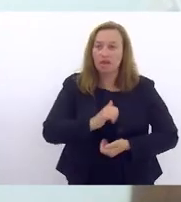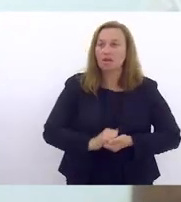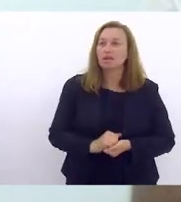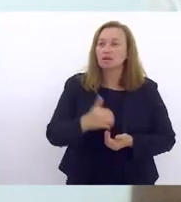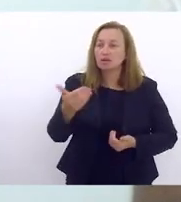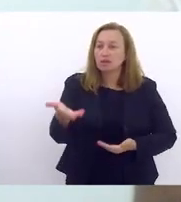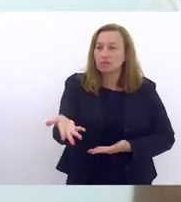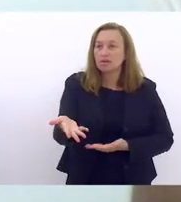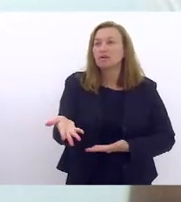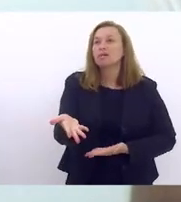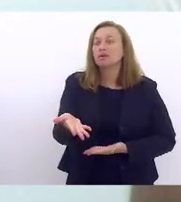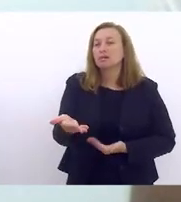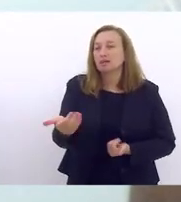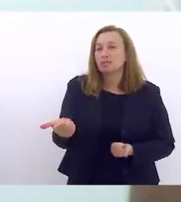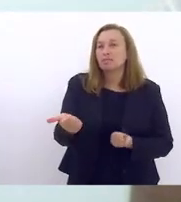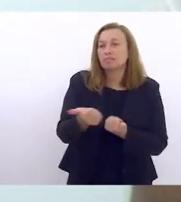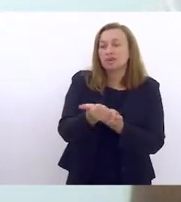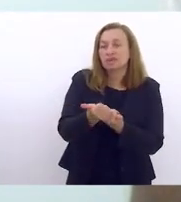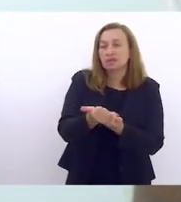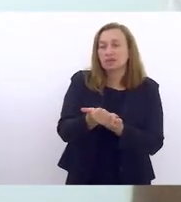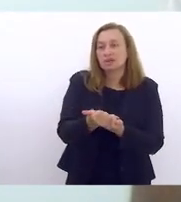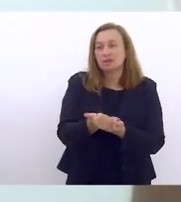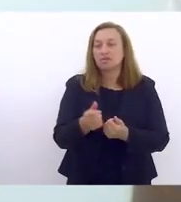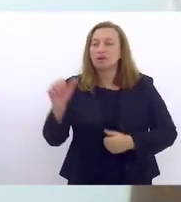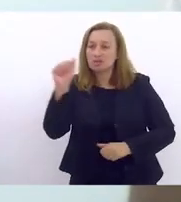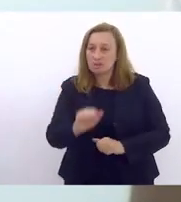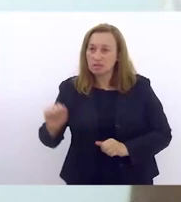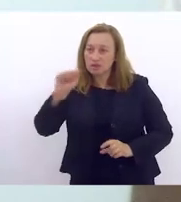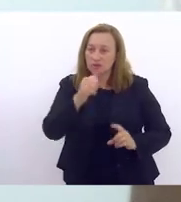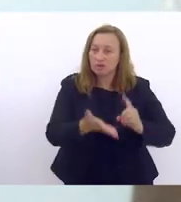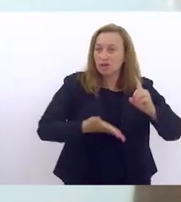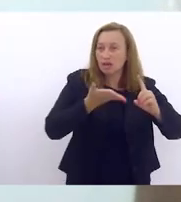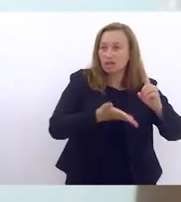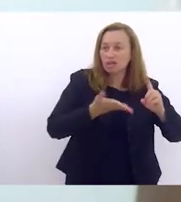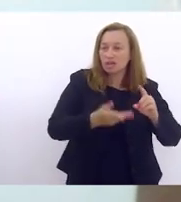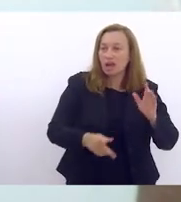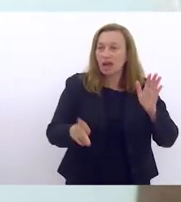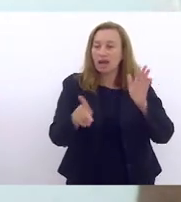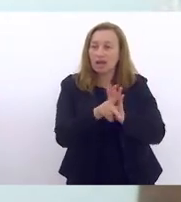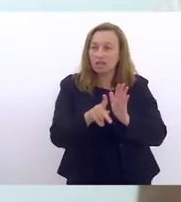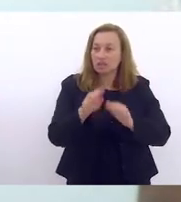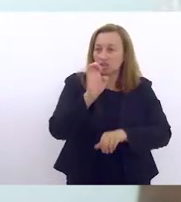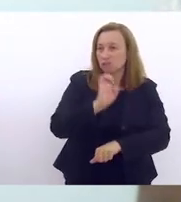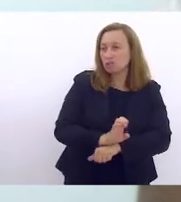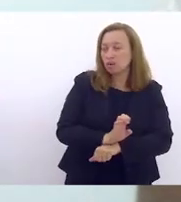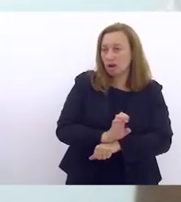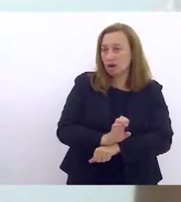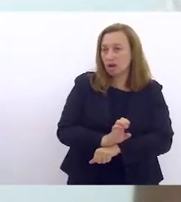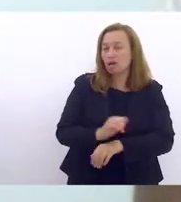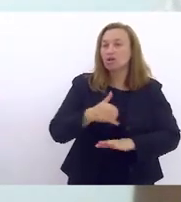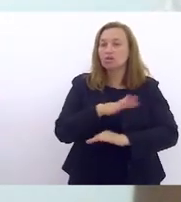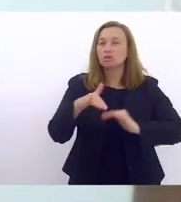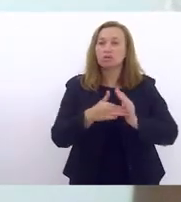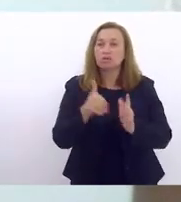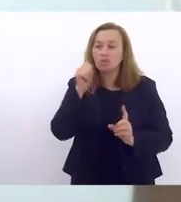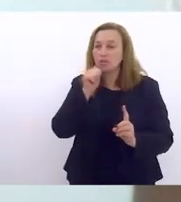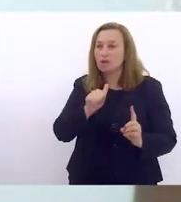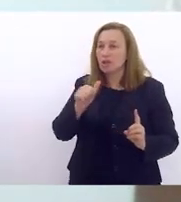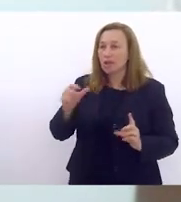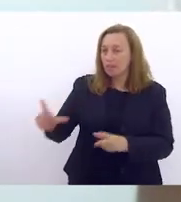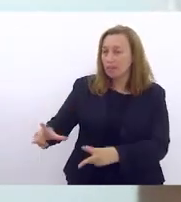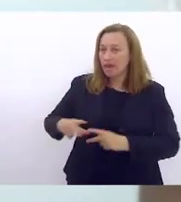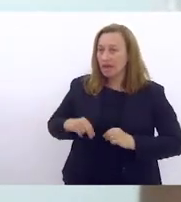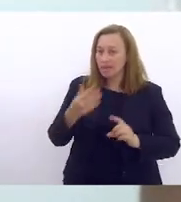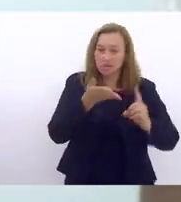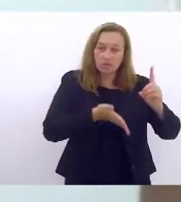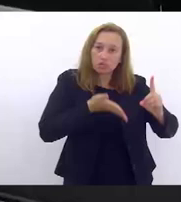em parceria com a Associação de Doulas, em cumprimento da lei estadual número tal, que criou o programa Toda Mulher Merece Uma Doula, que, aliás, eu nem